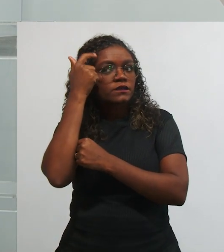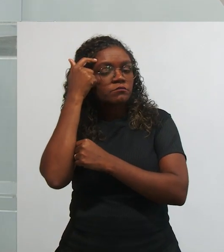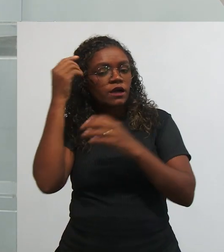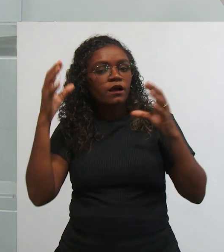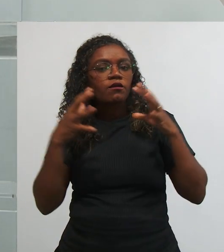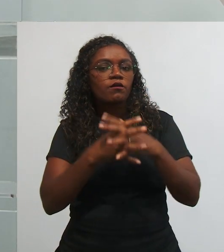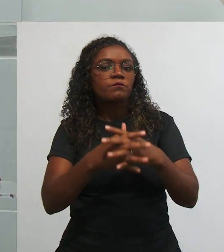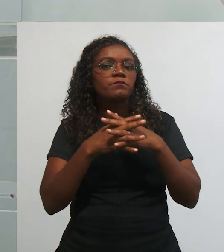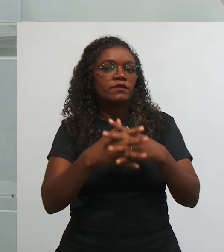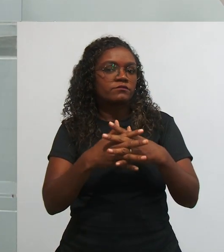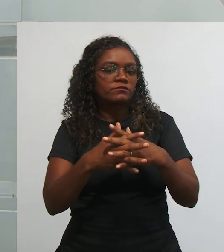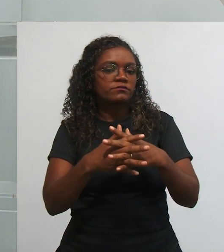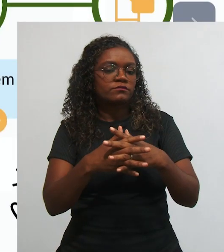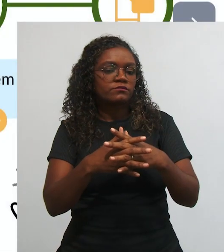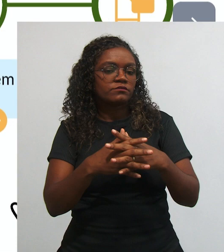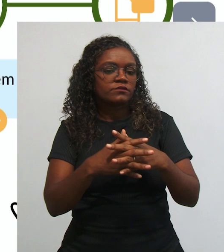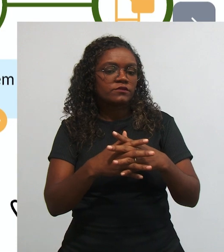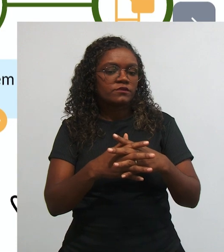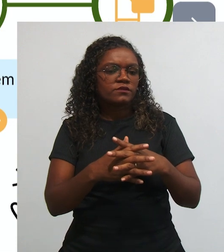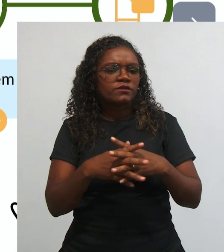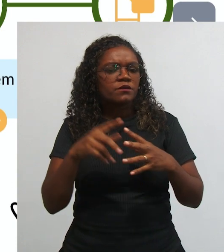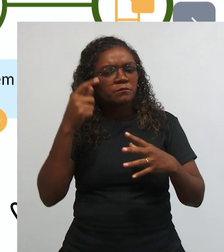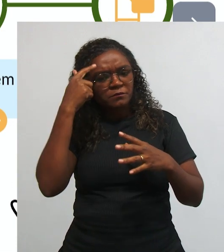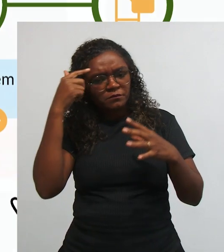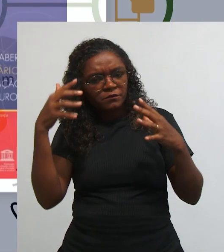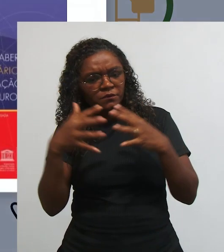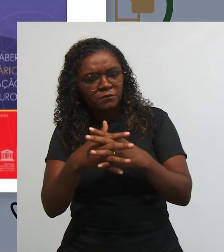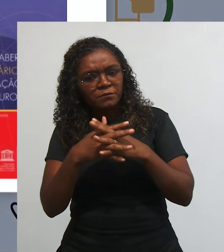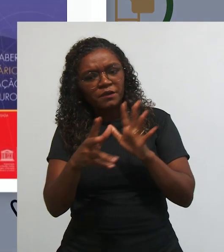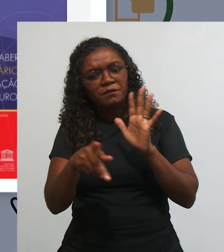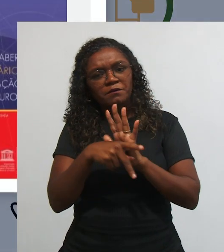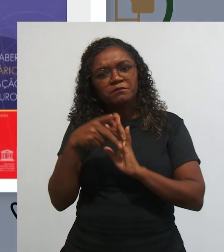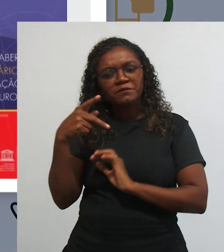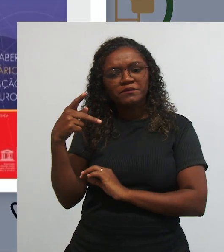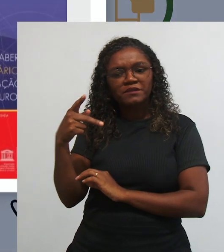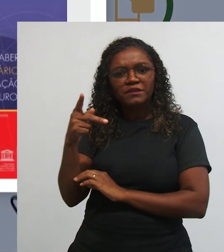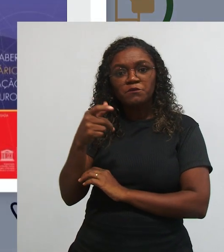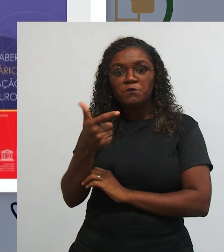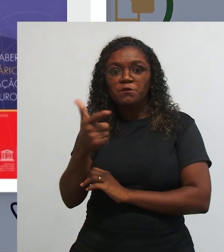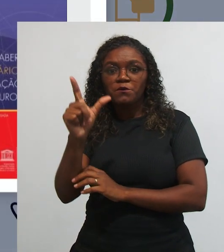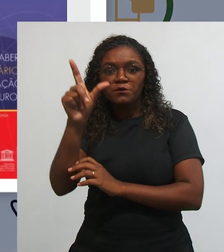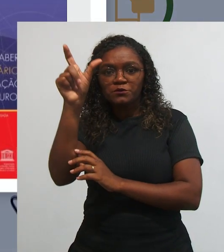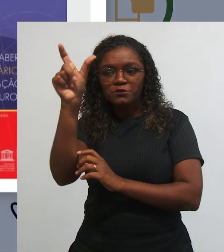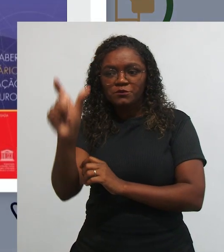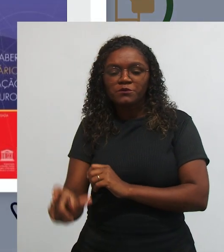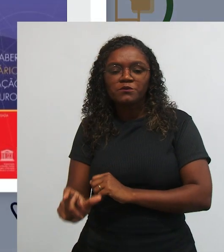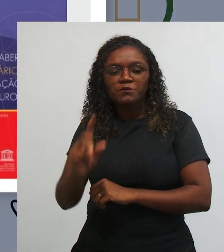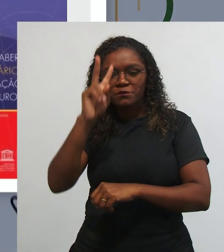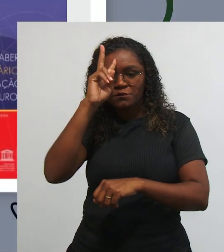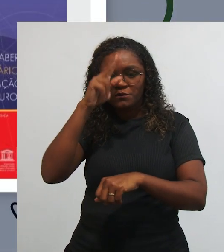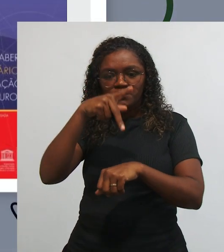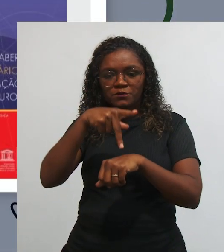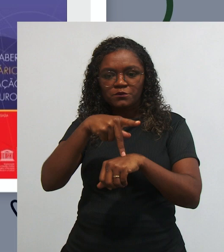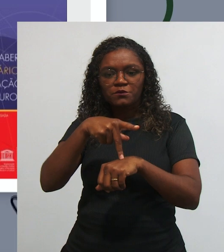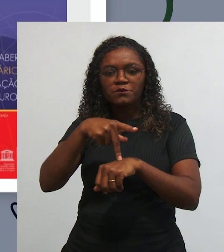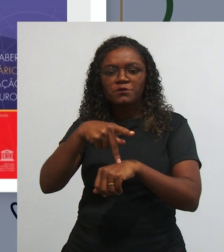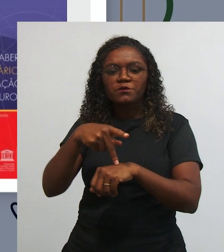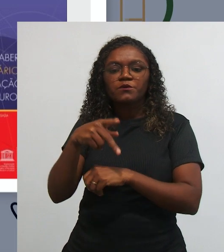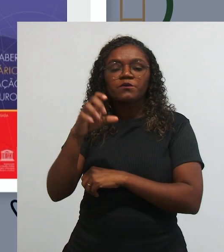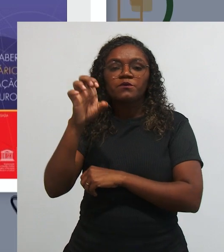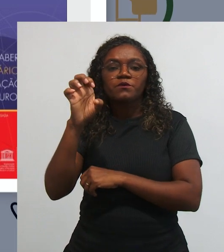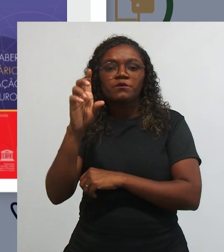pensamento complexo. O pensamento complexo que é dele, do Morin. Ai, que fofo! O